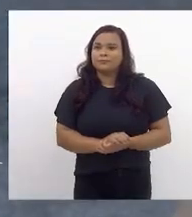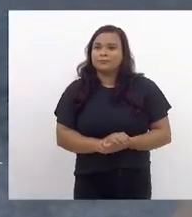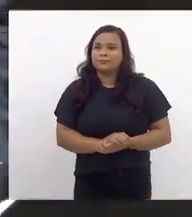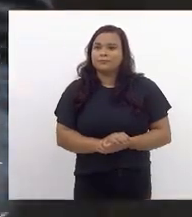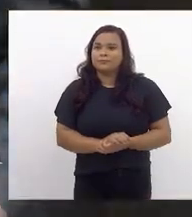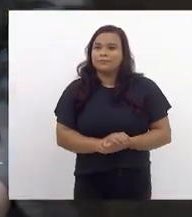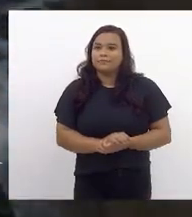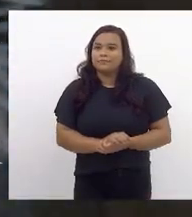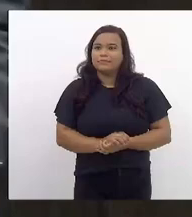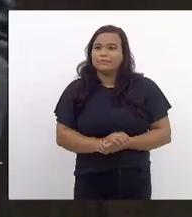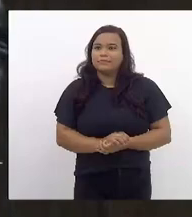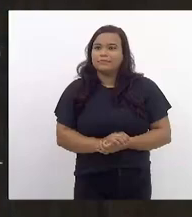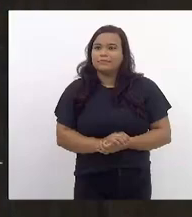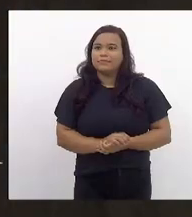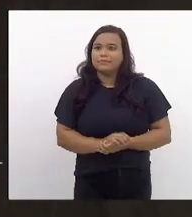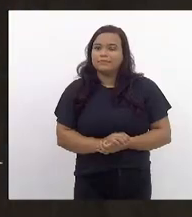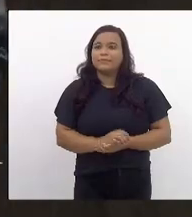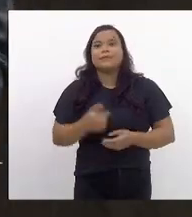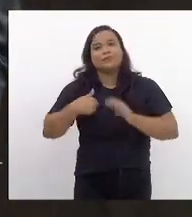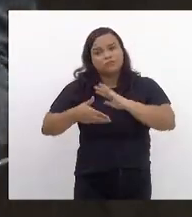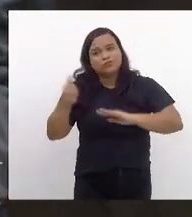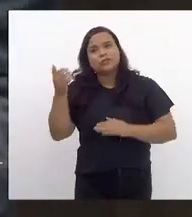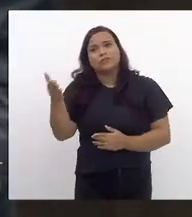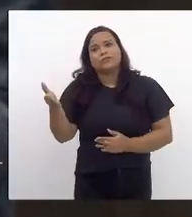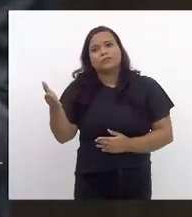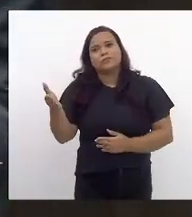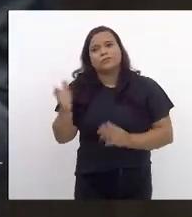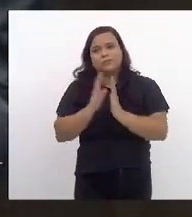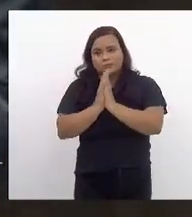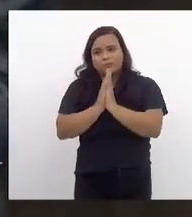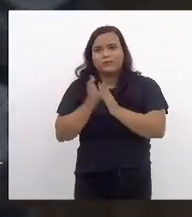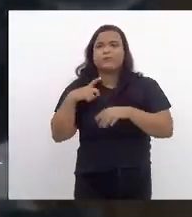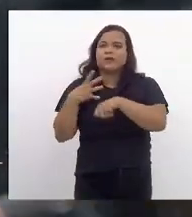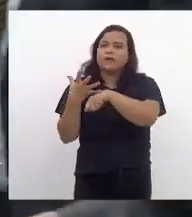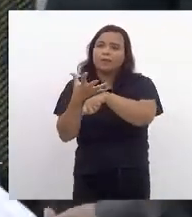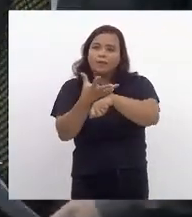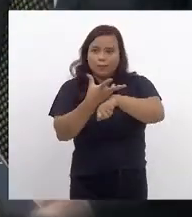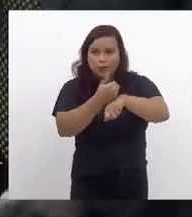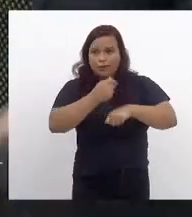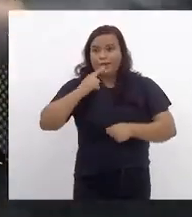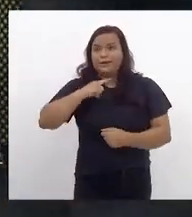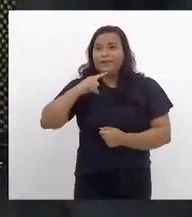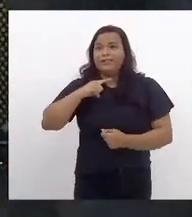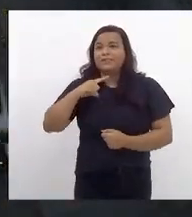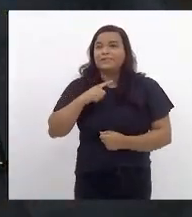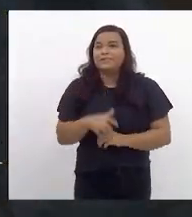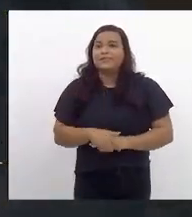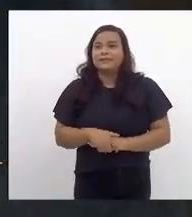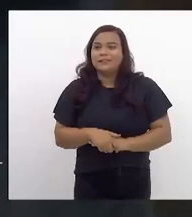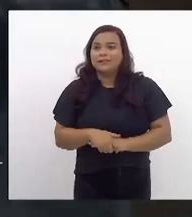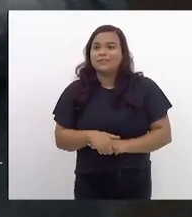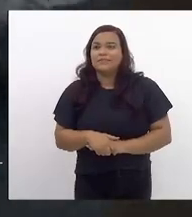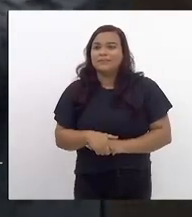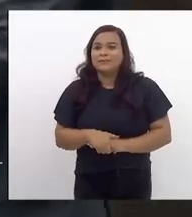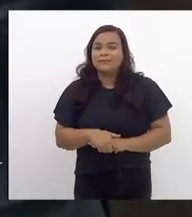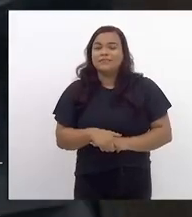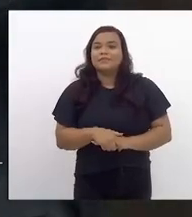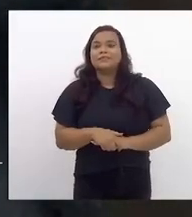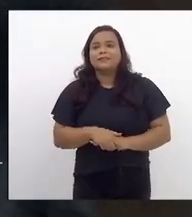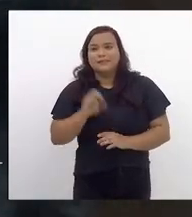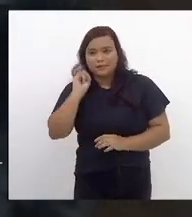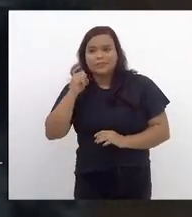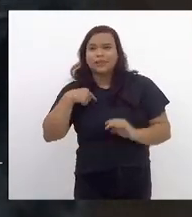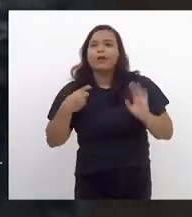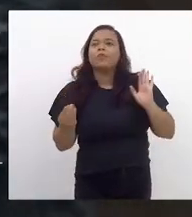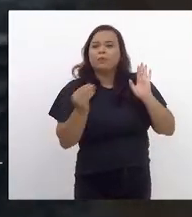Parecer... Já retirou. Já retirou. Por favor. É, teve que ser convencido. Presidente, presidente. Você... Se eu colocasse as emendas aqui